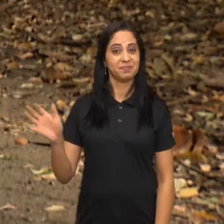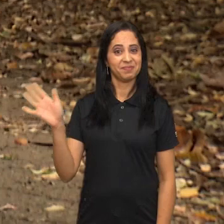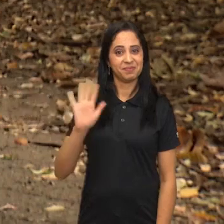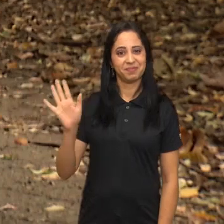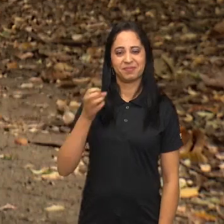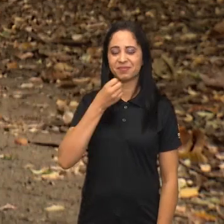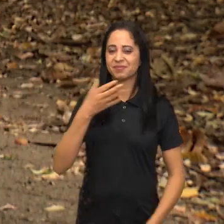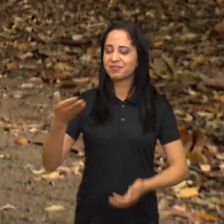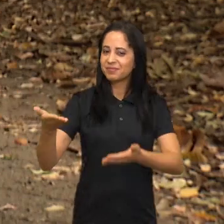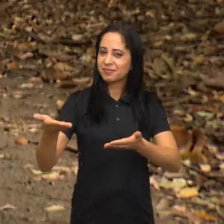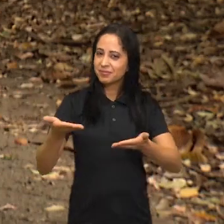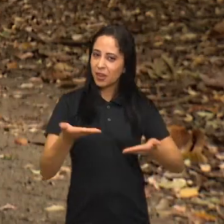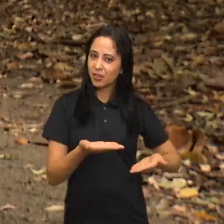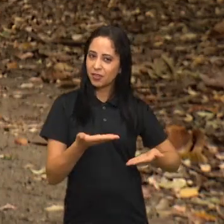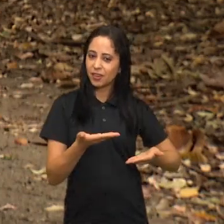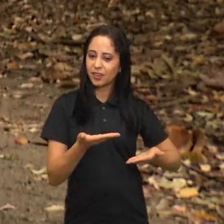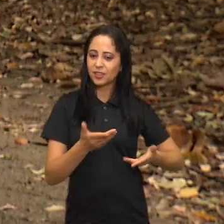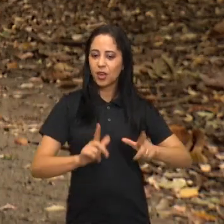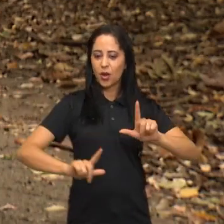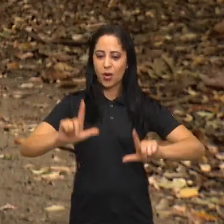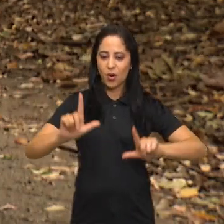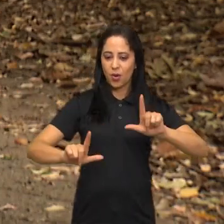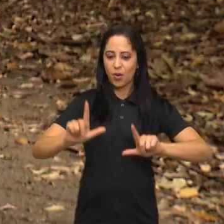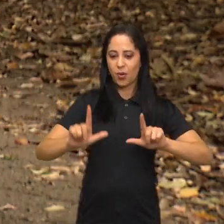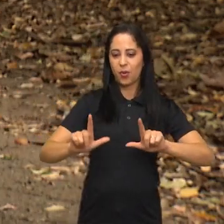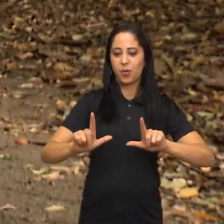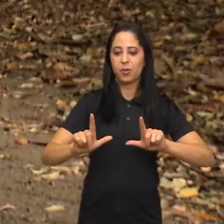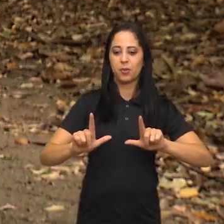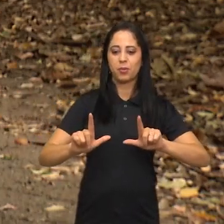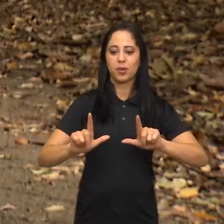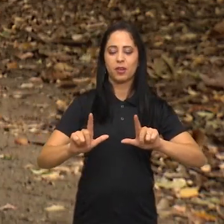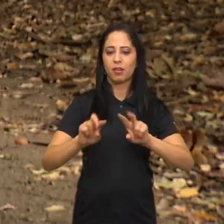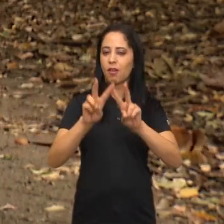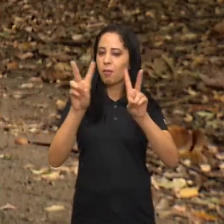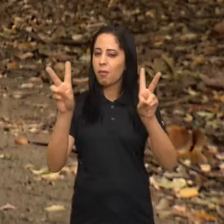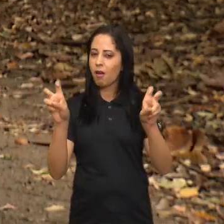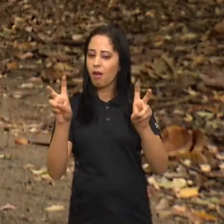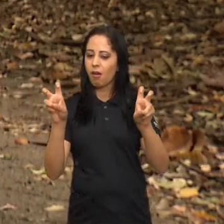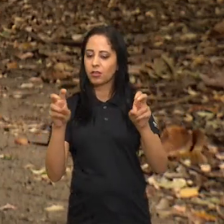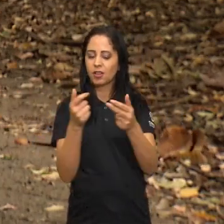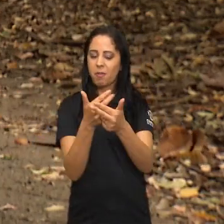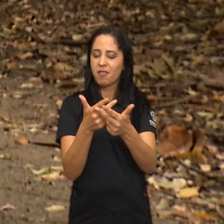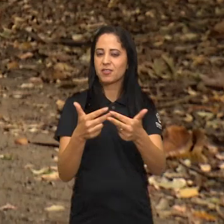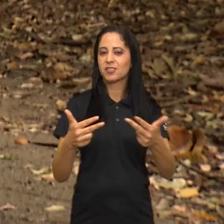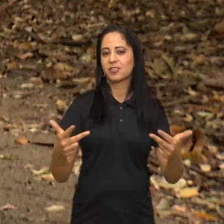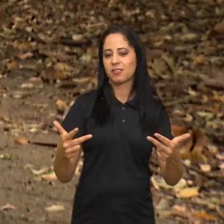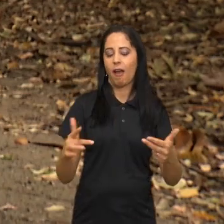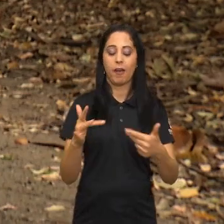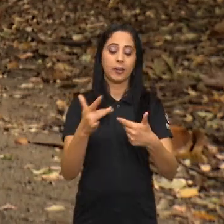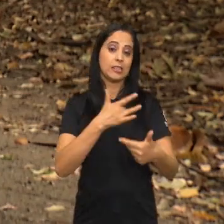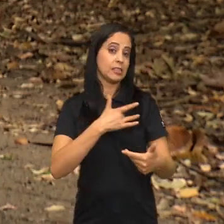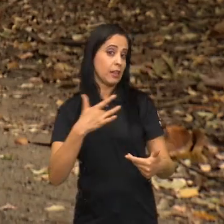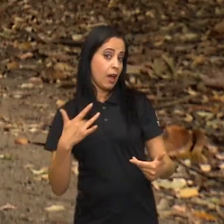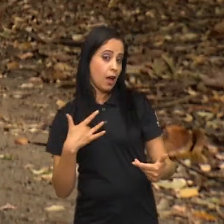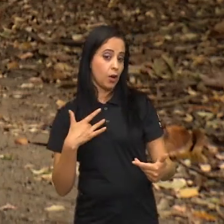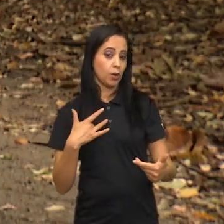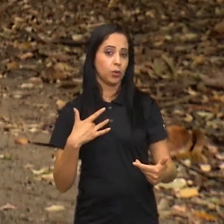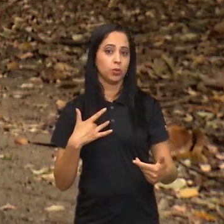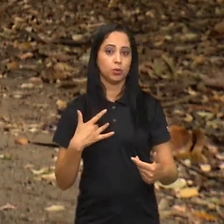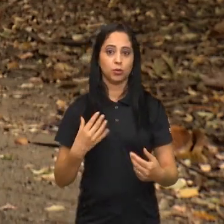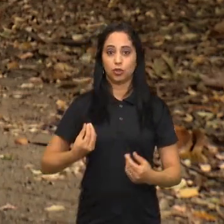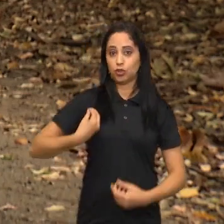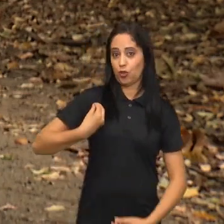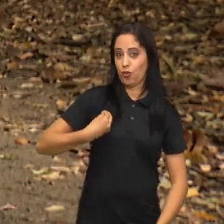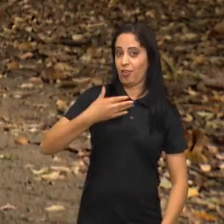Olá, seja muito bem-vindo! O programa de Bem com Você vai abordar diversos assuntos relacionados à saúde, qualidade